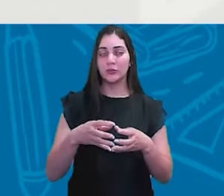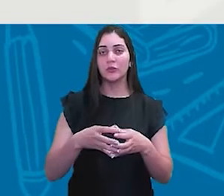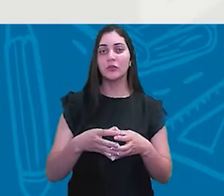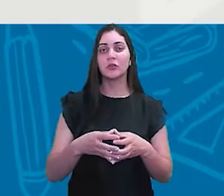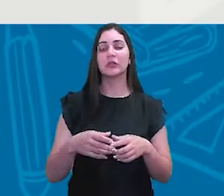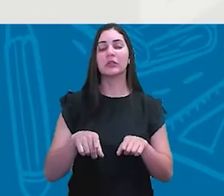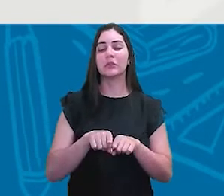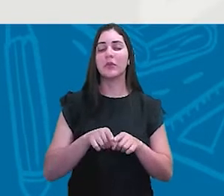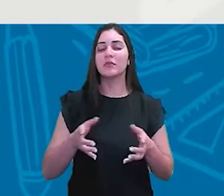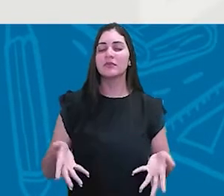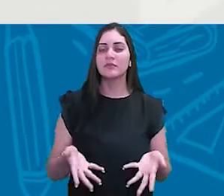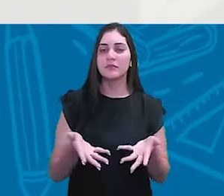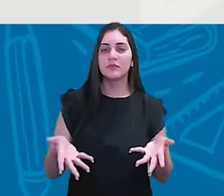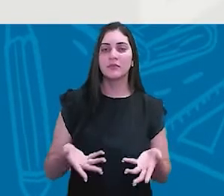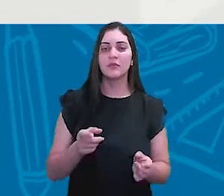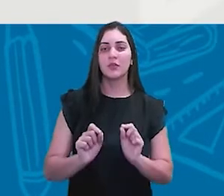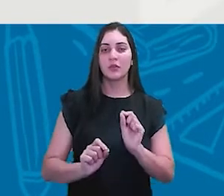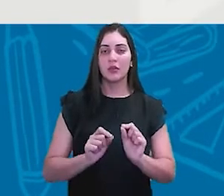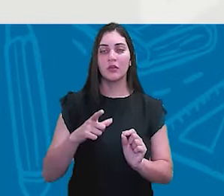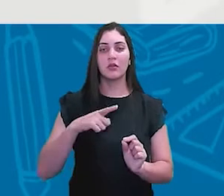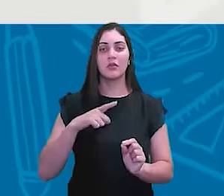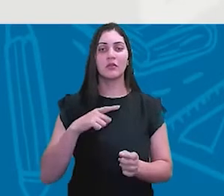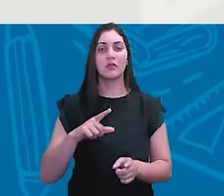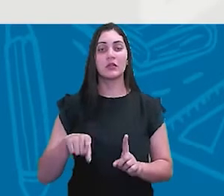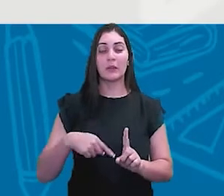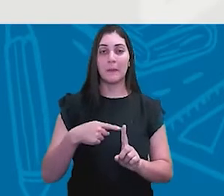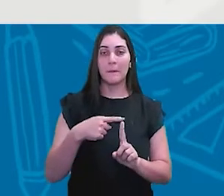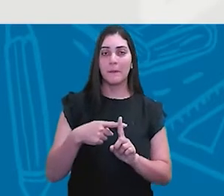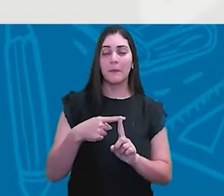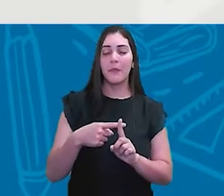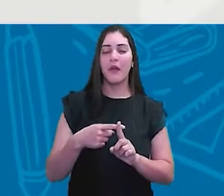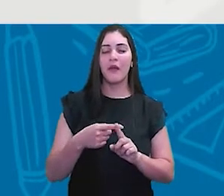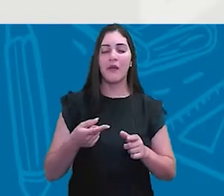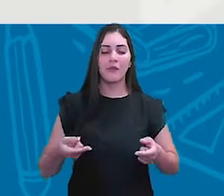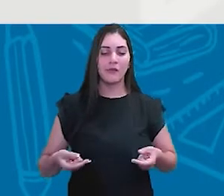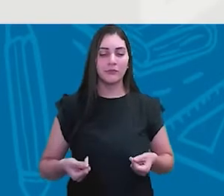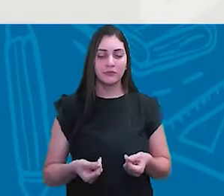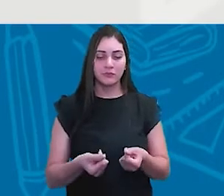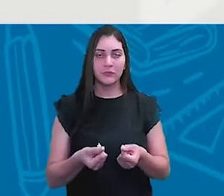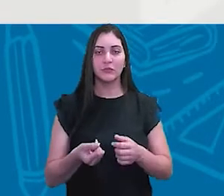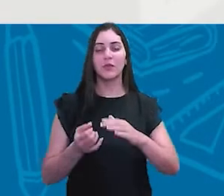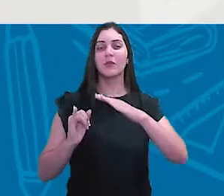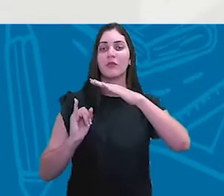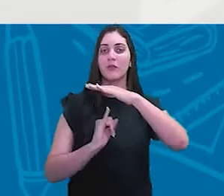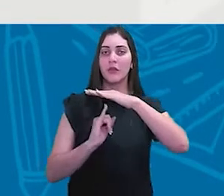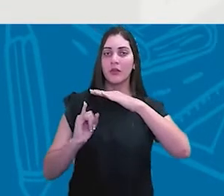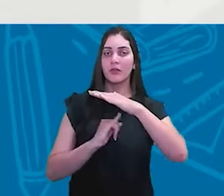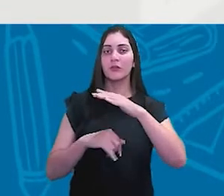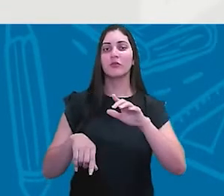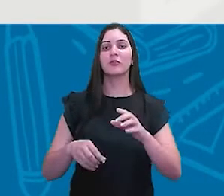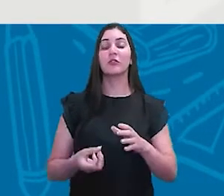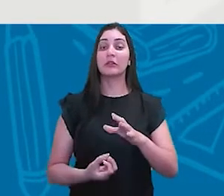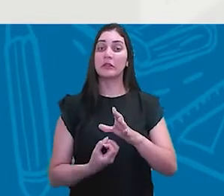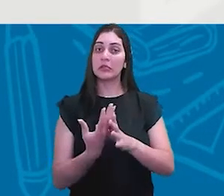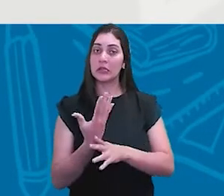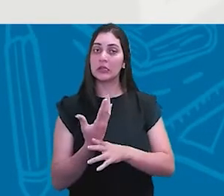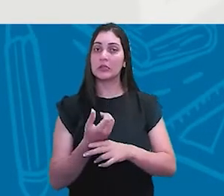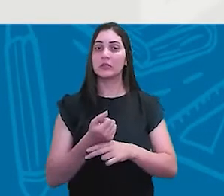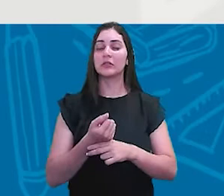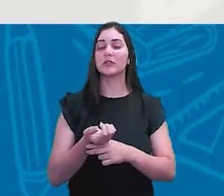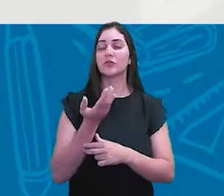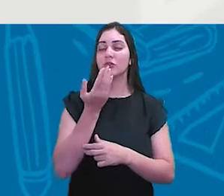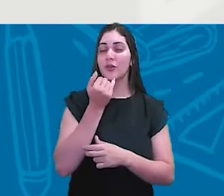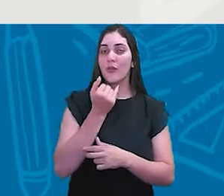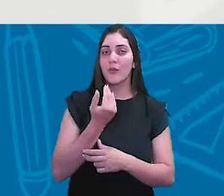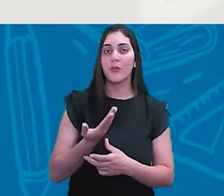incentivar com que houvesse mais investimentos na indústria, na produção de